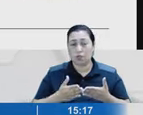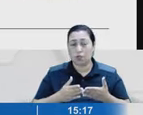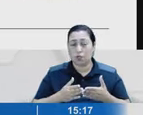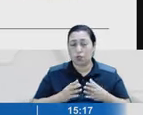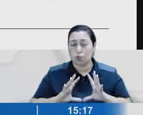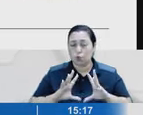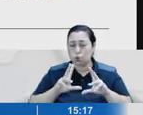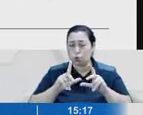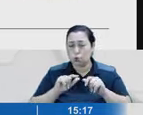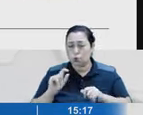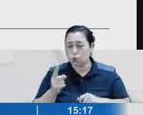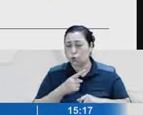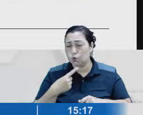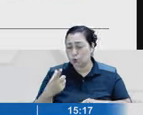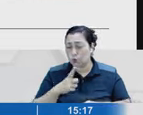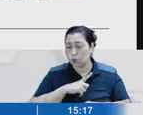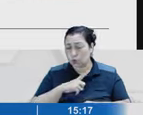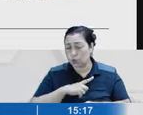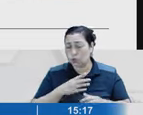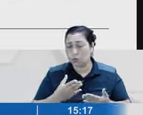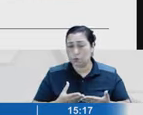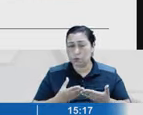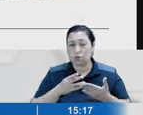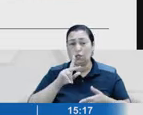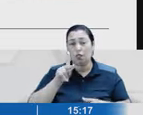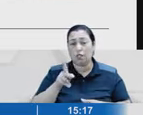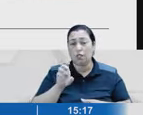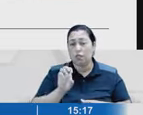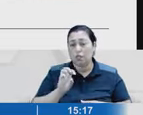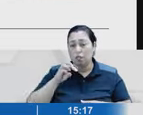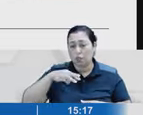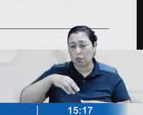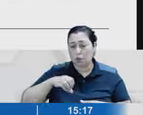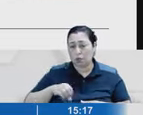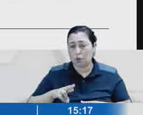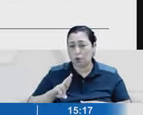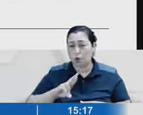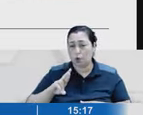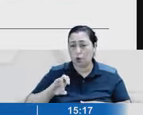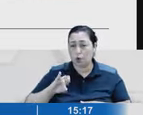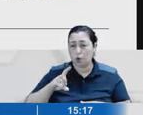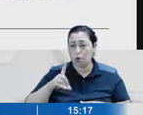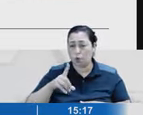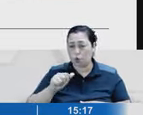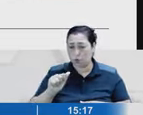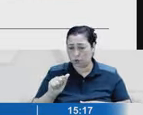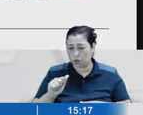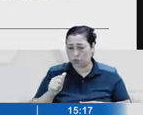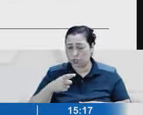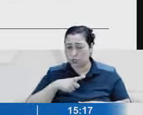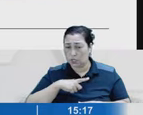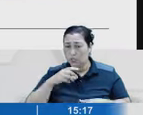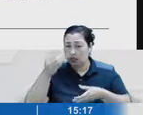temos, né? Elas fazem parte da nossa anatomia. Então, ó, nós temos as hemorroidas internas e temos as hemorroidas internas,